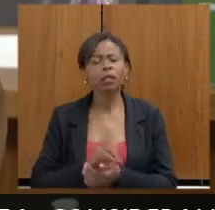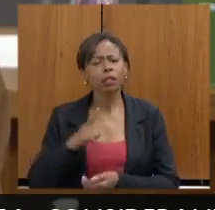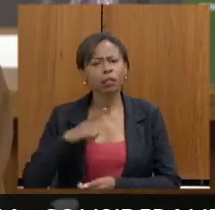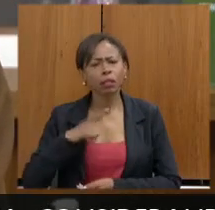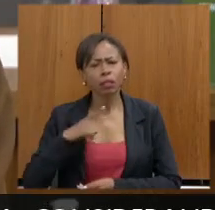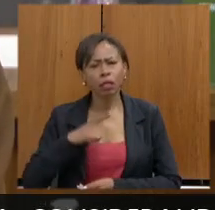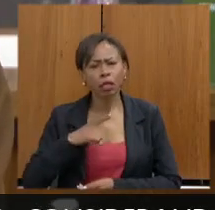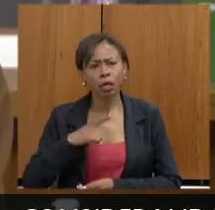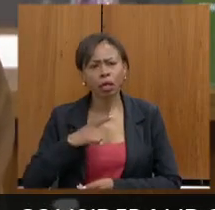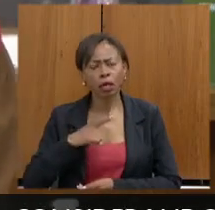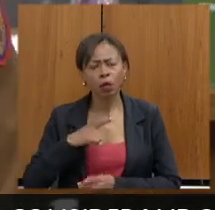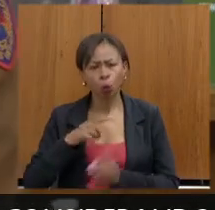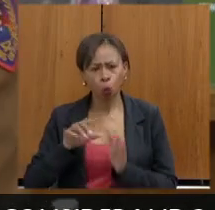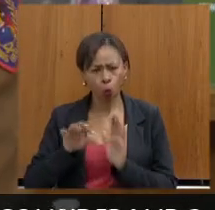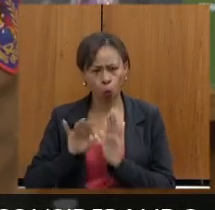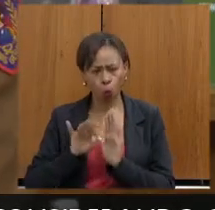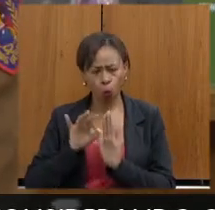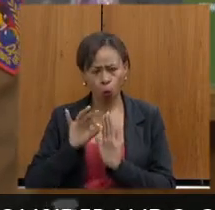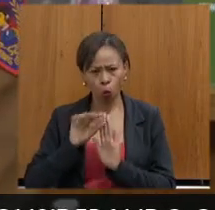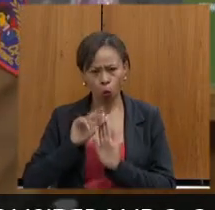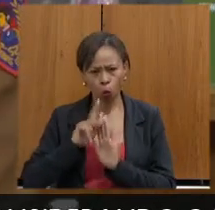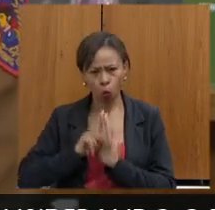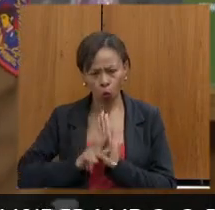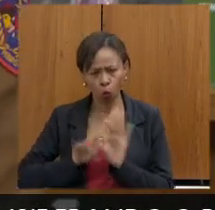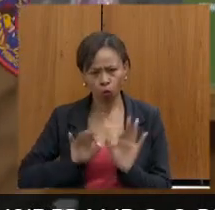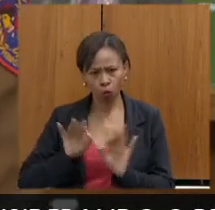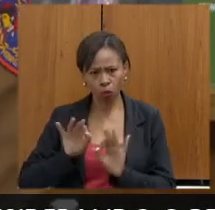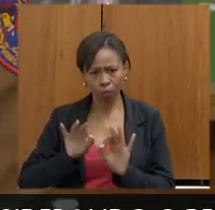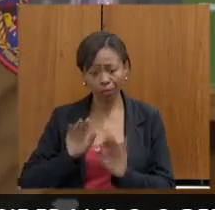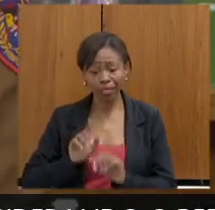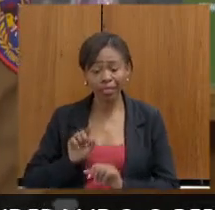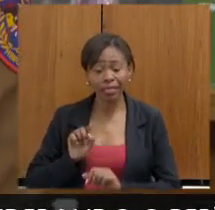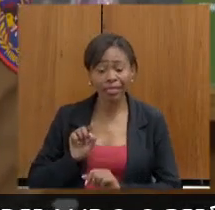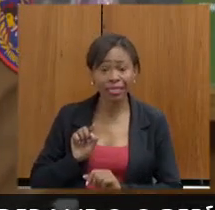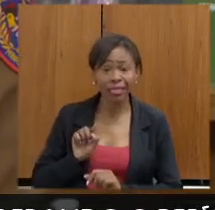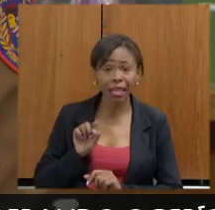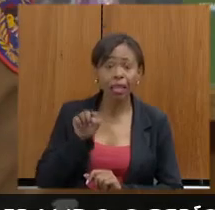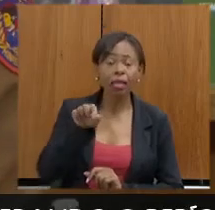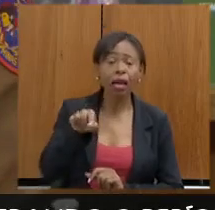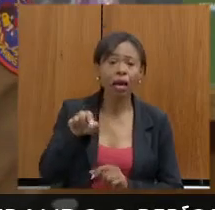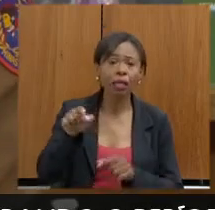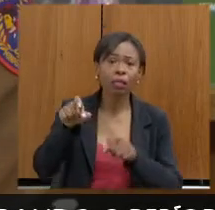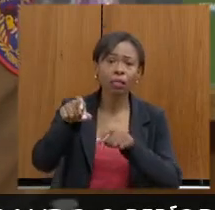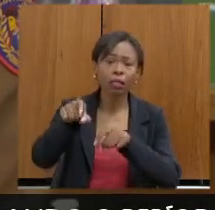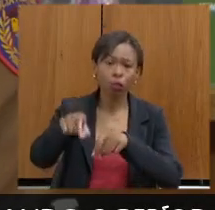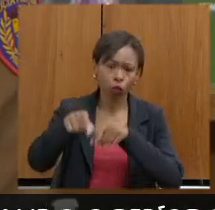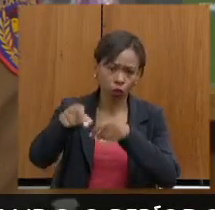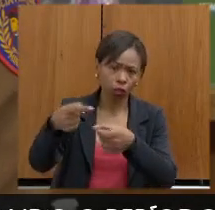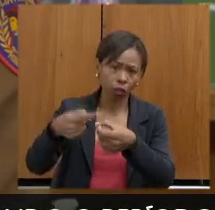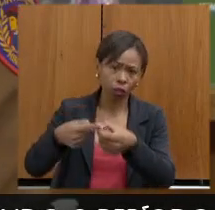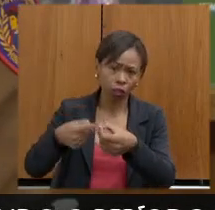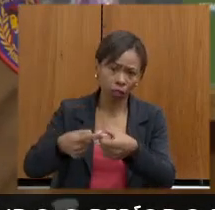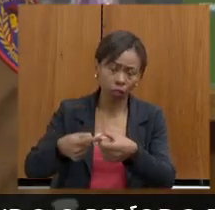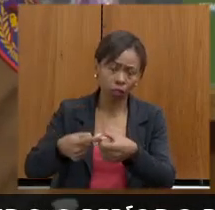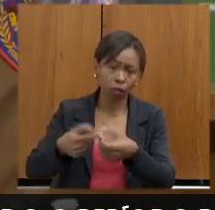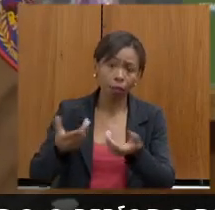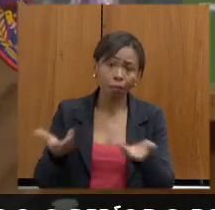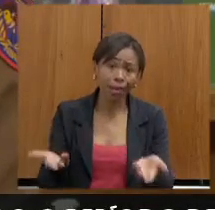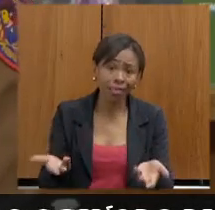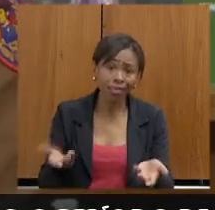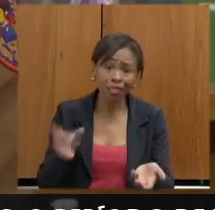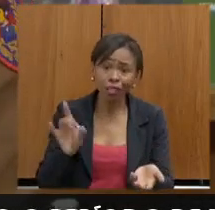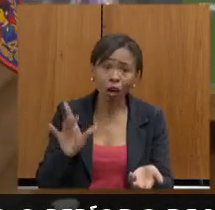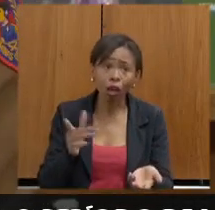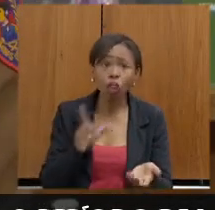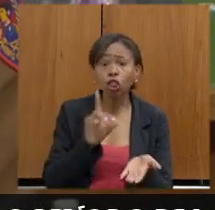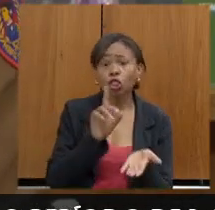onde nós temos que estar nessa cidade do interior não basta tá lá né a todo dia não tô de noite né Nós nos